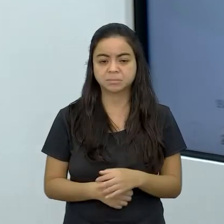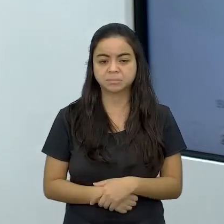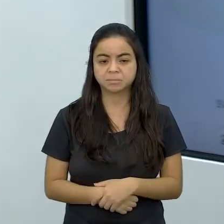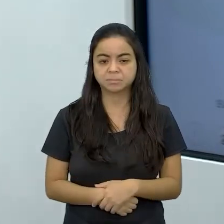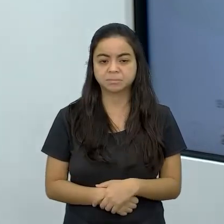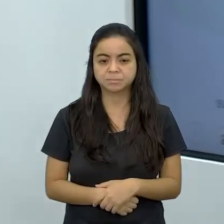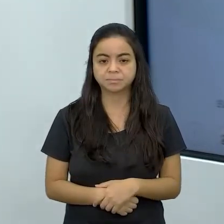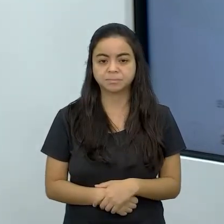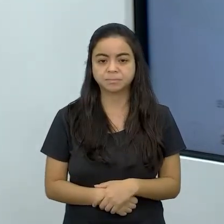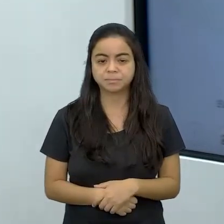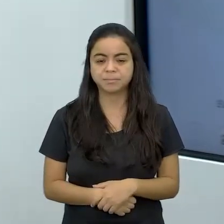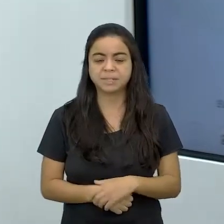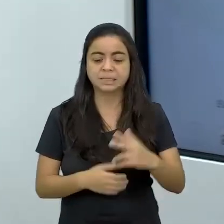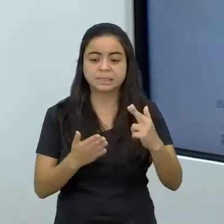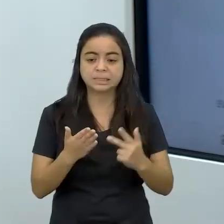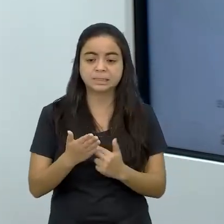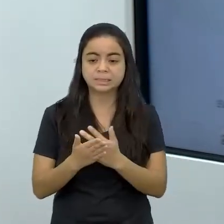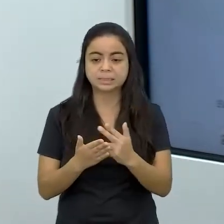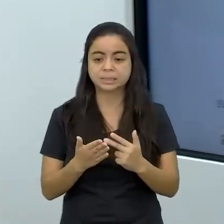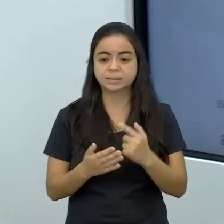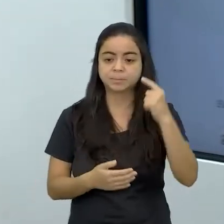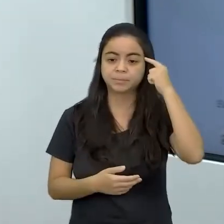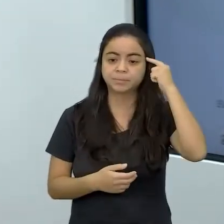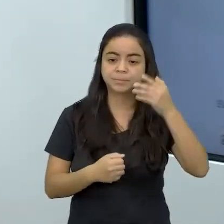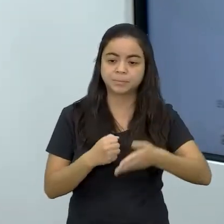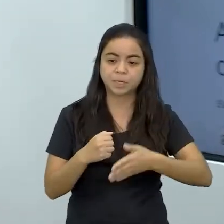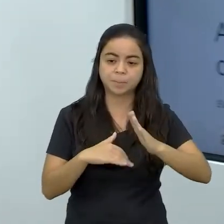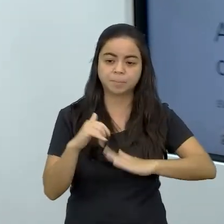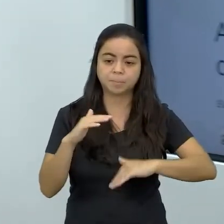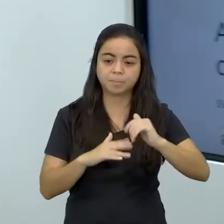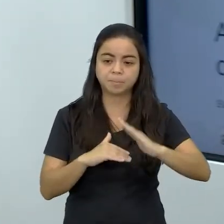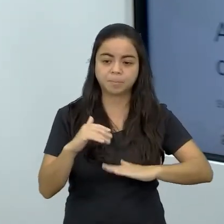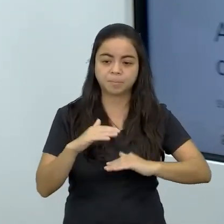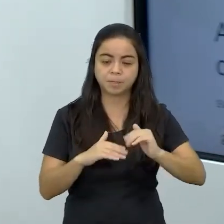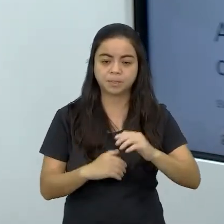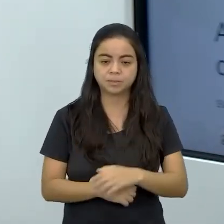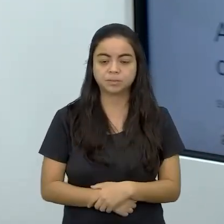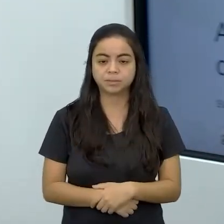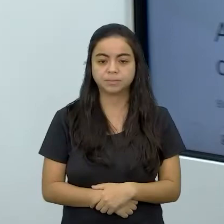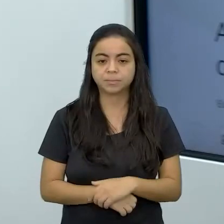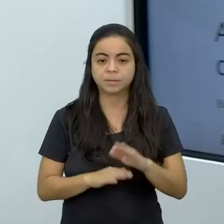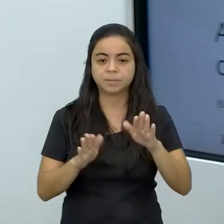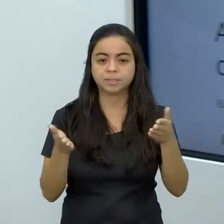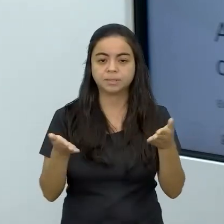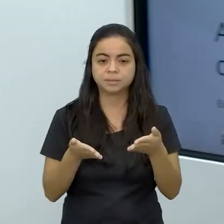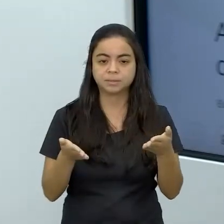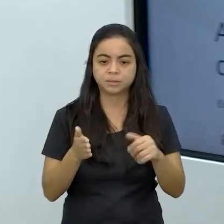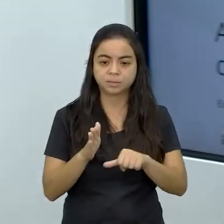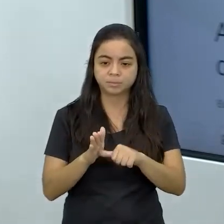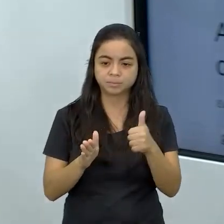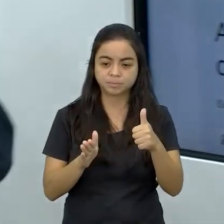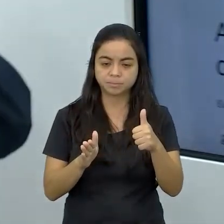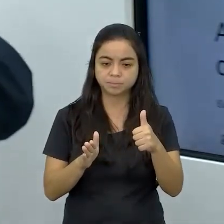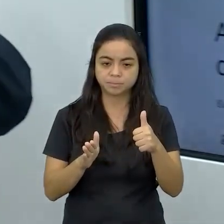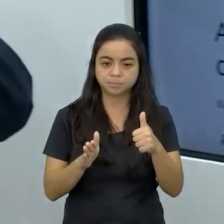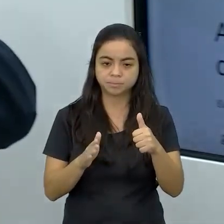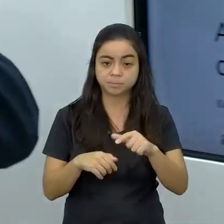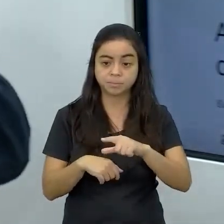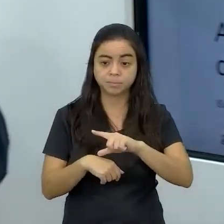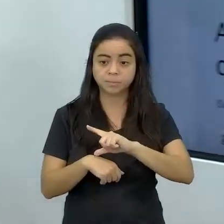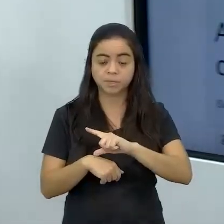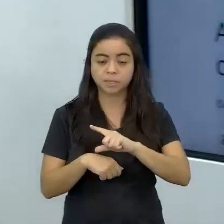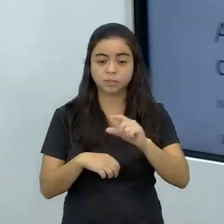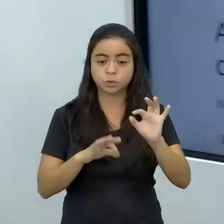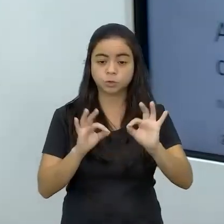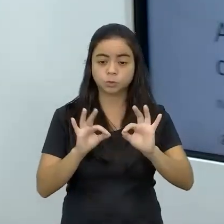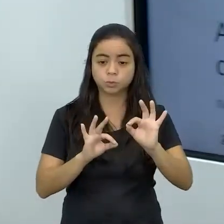esse elaborado para você ter uma noção prática do negócio agora vamos primeiro antes de eu te mostrar